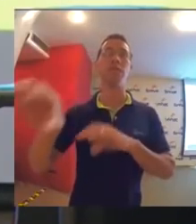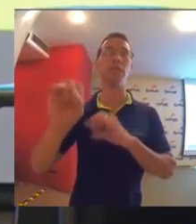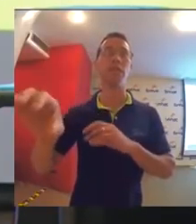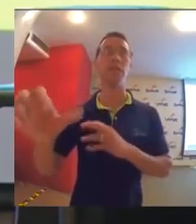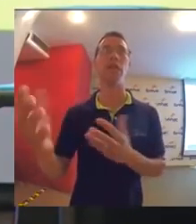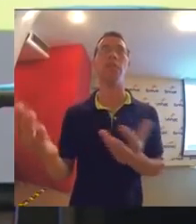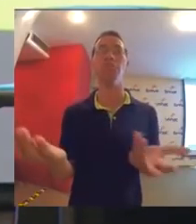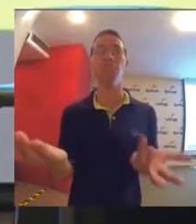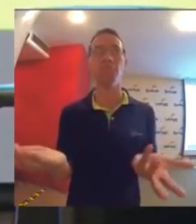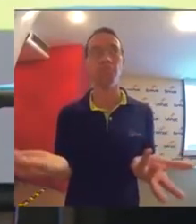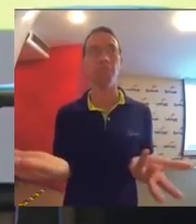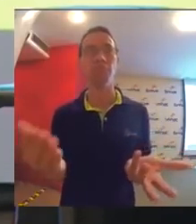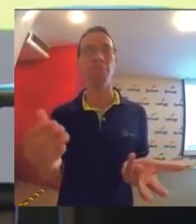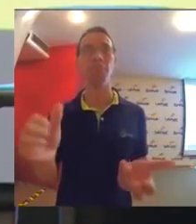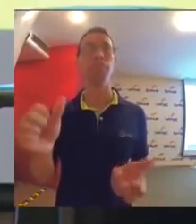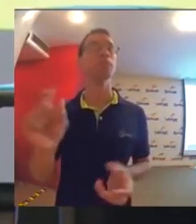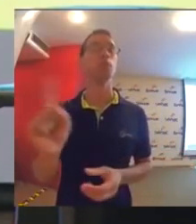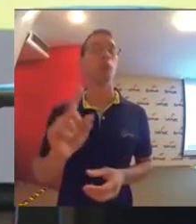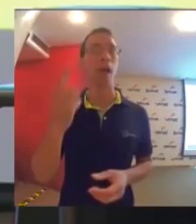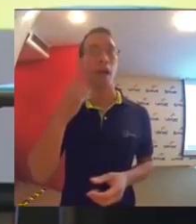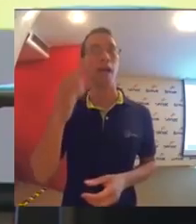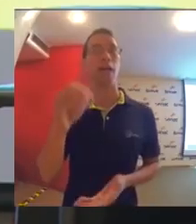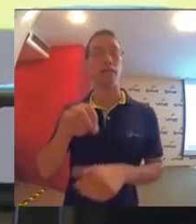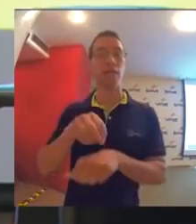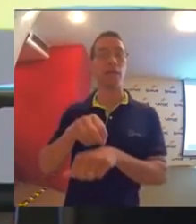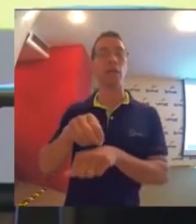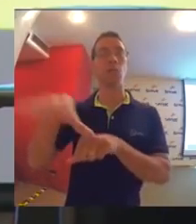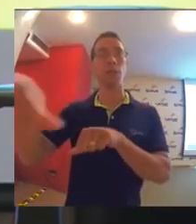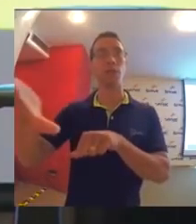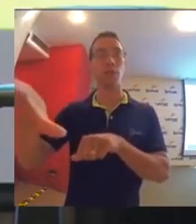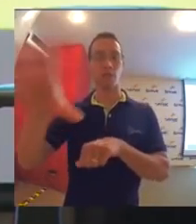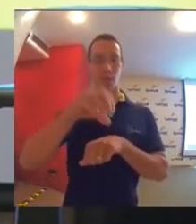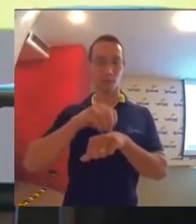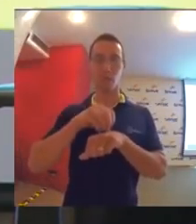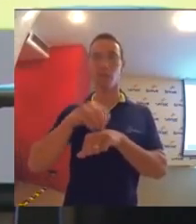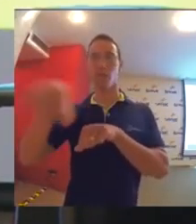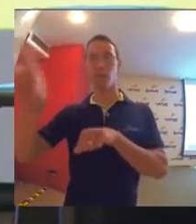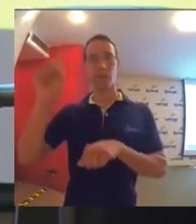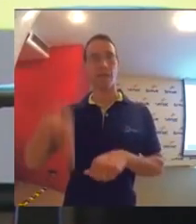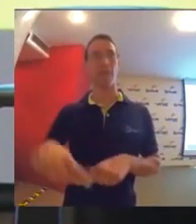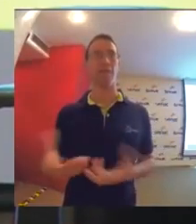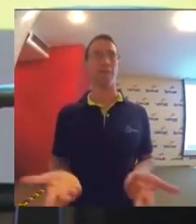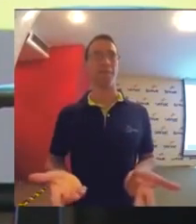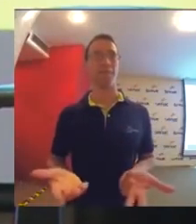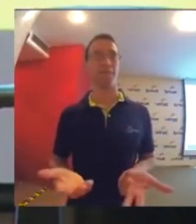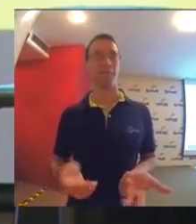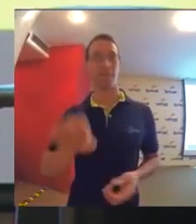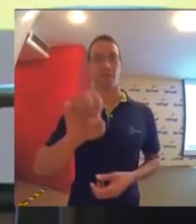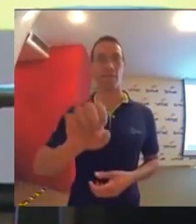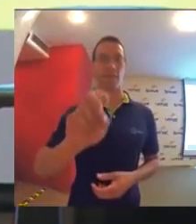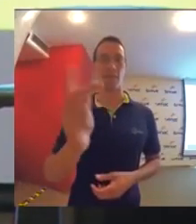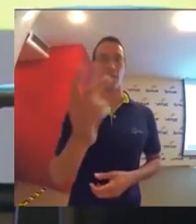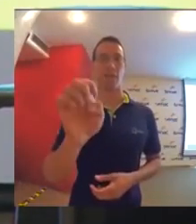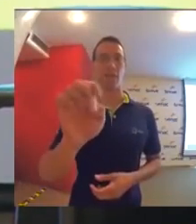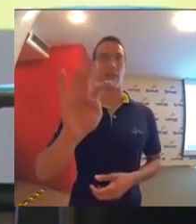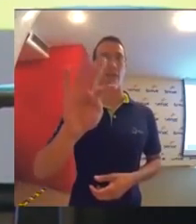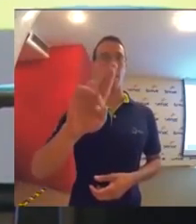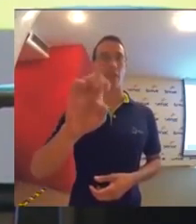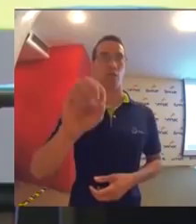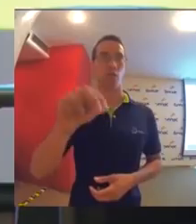diz, transmite aquilo que é, ele transmite heteronímia, transmite